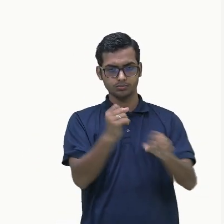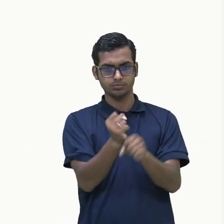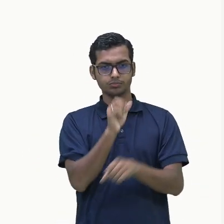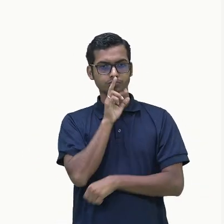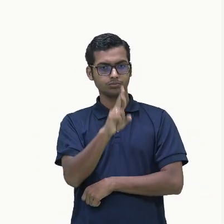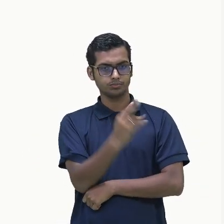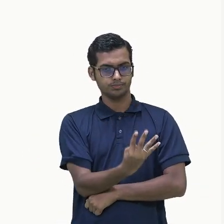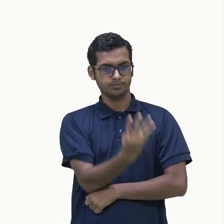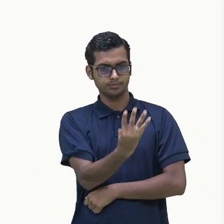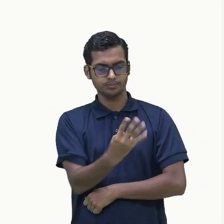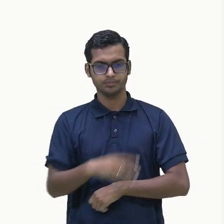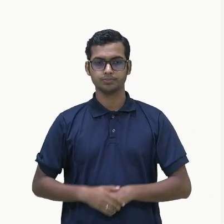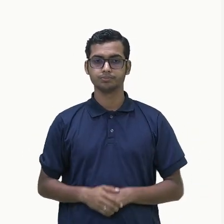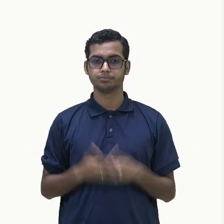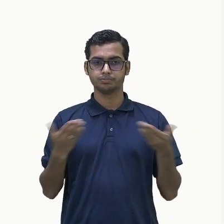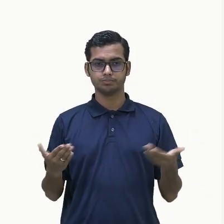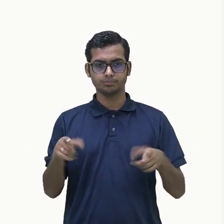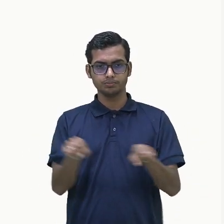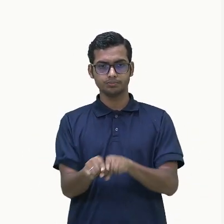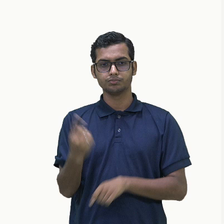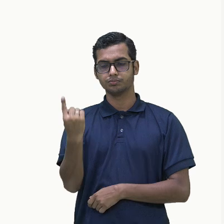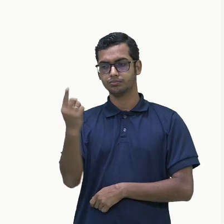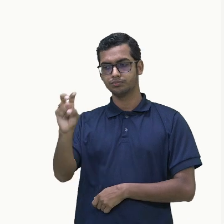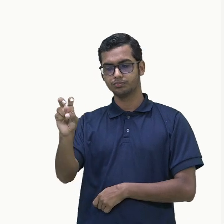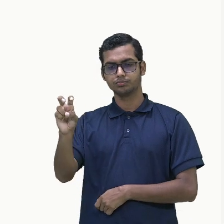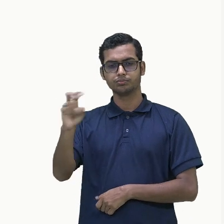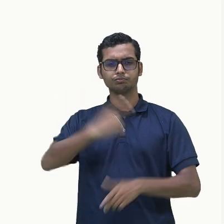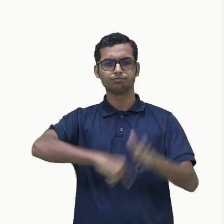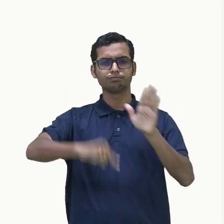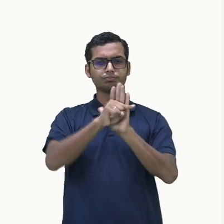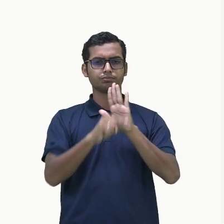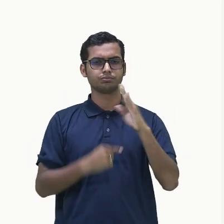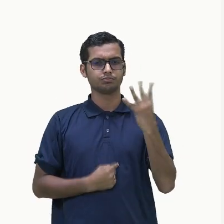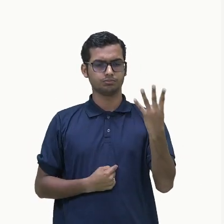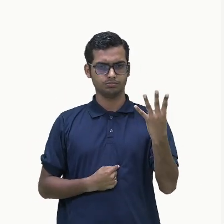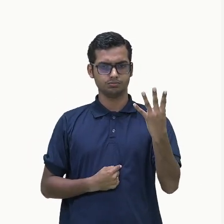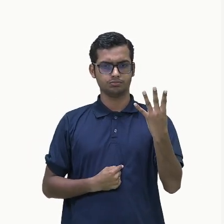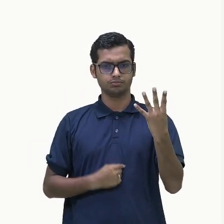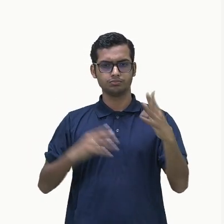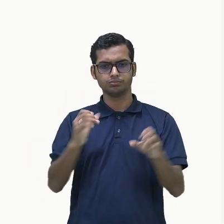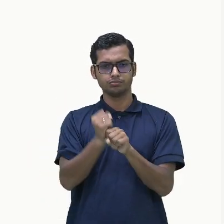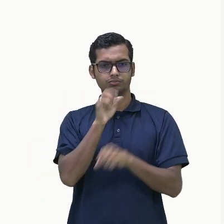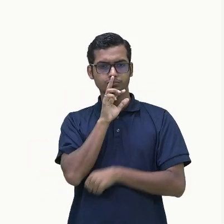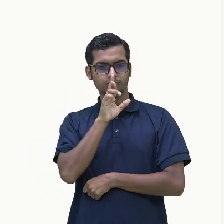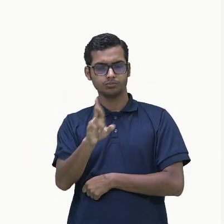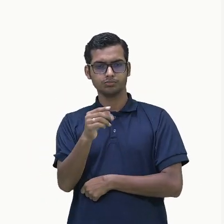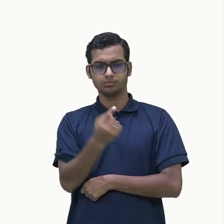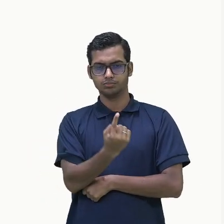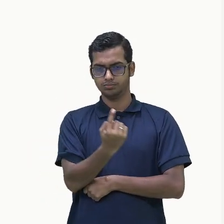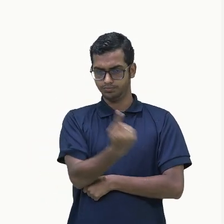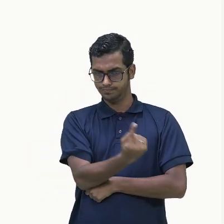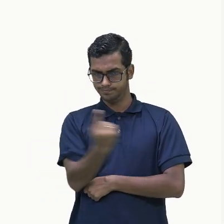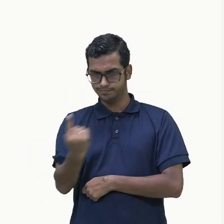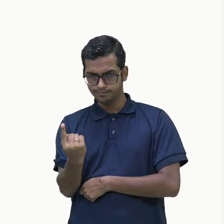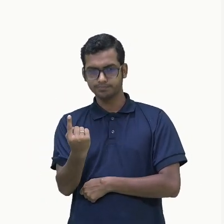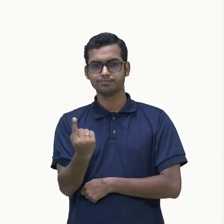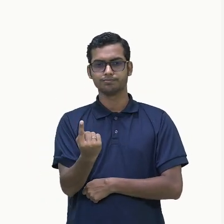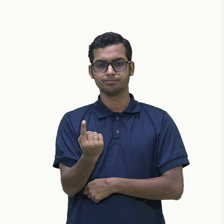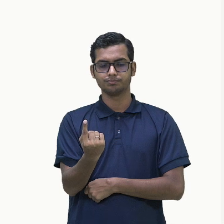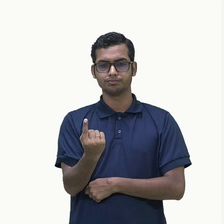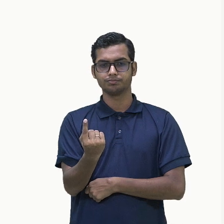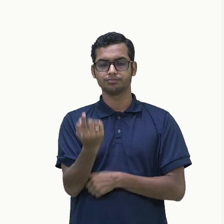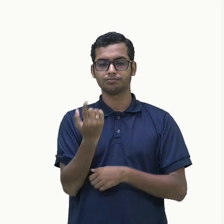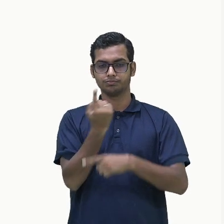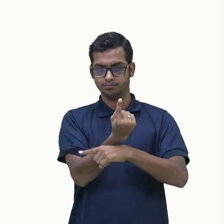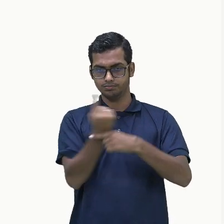4. 15 menos 4, 11. Então, vai ficar 11 sobre 10. Então, essa